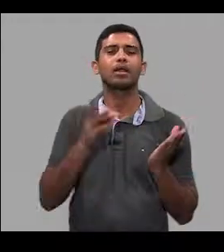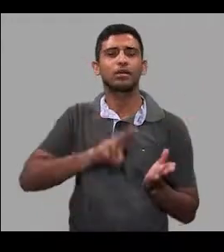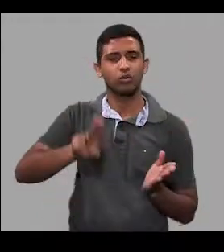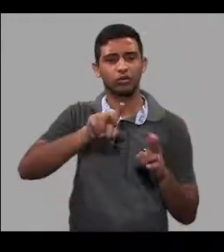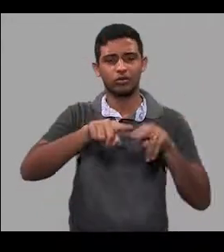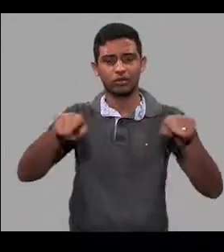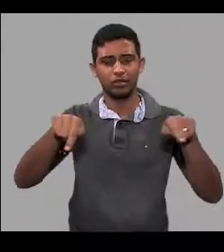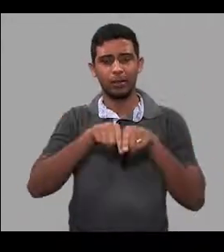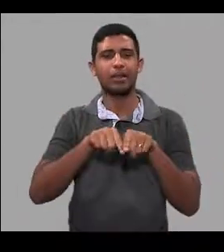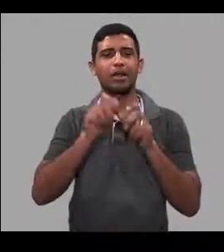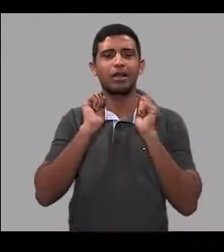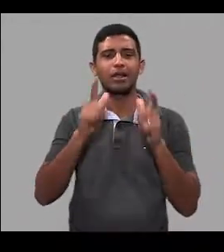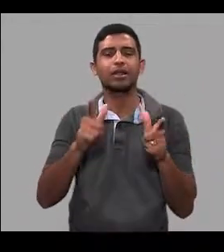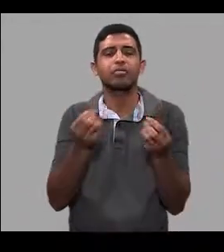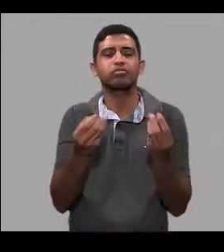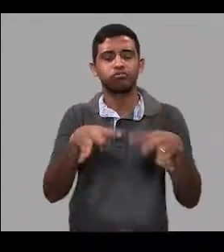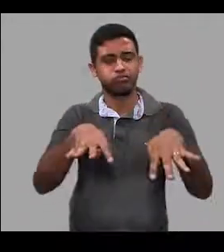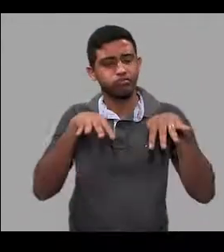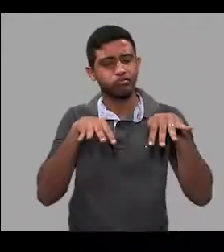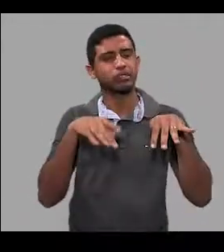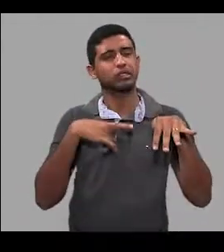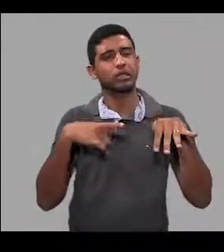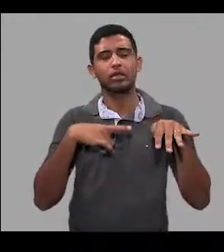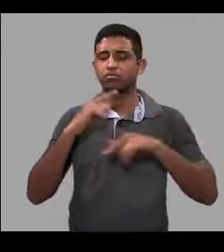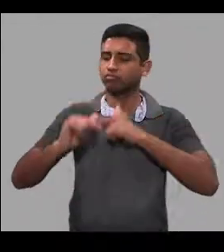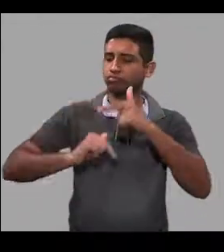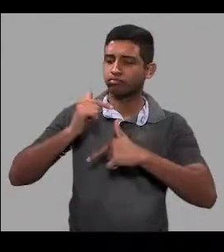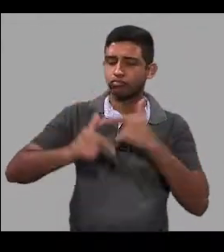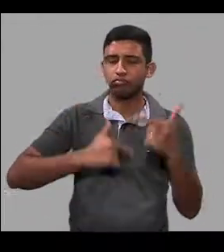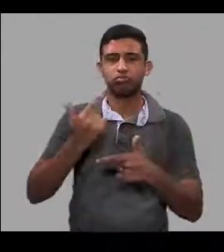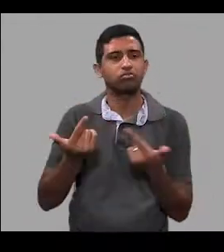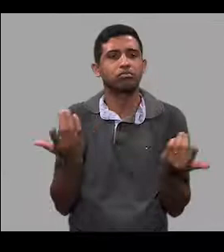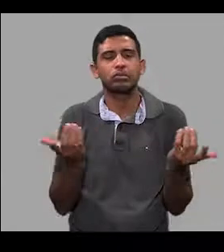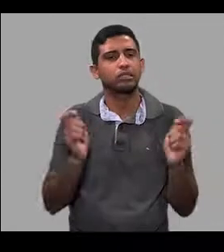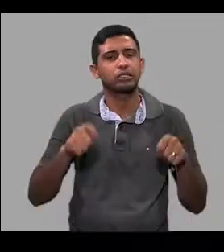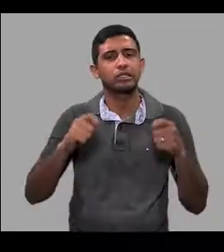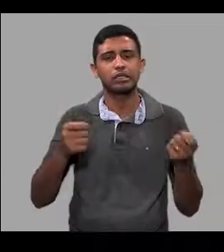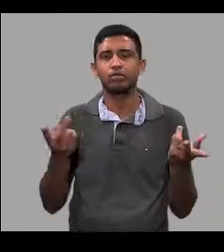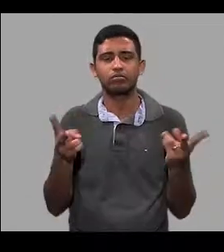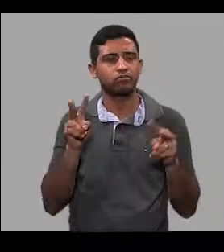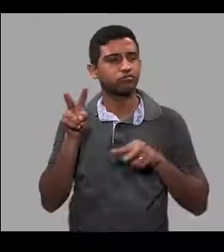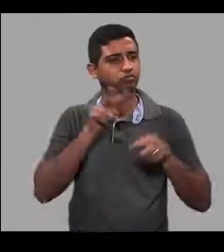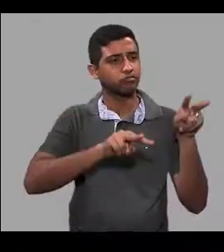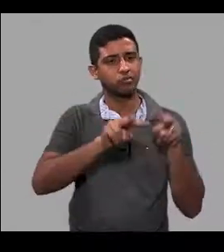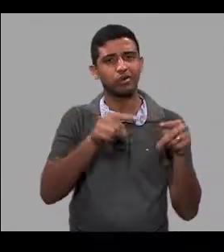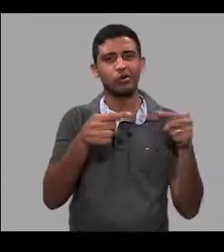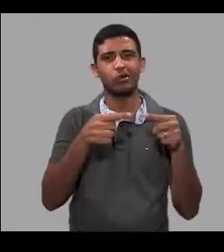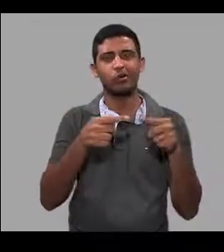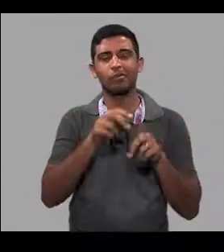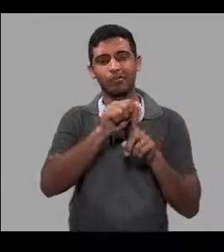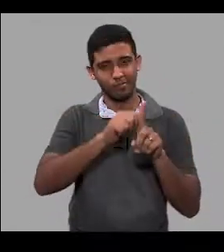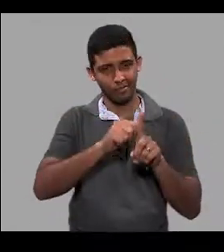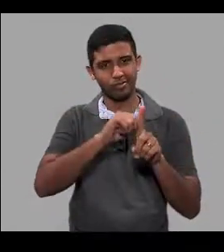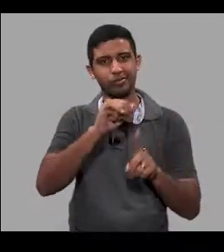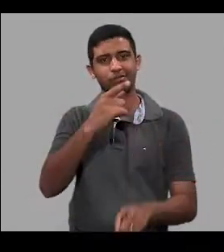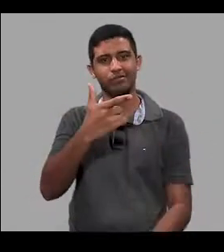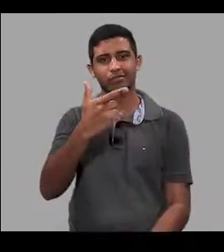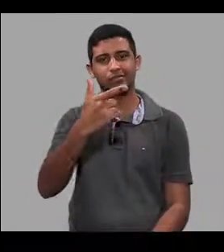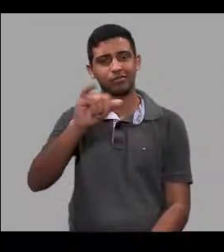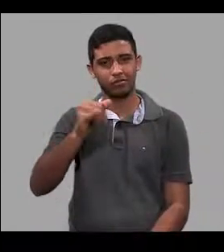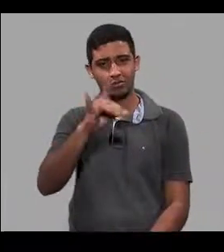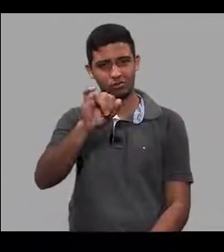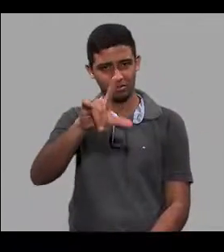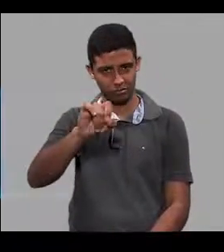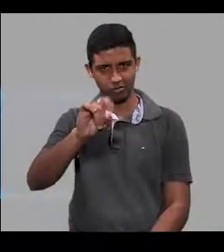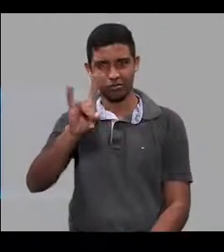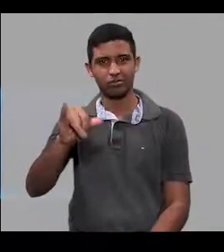usar o espaço da ALERJ, o auditório da ALERJ, para fazer uma atividade alusiva ao 25 de julho, que é o Dia da